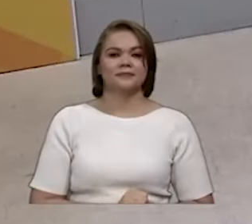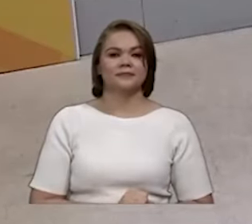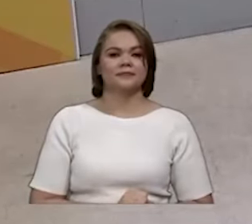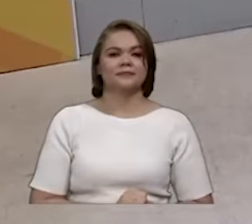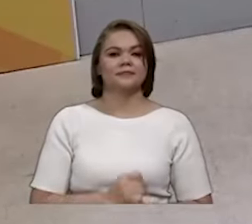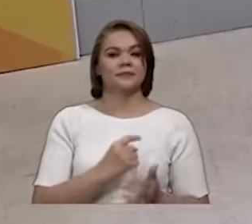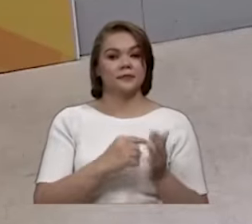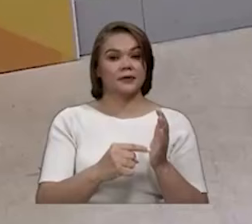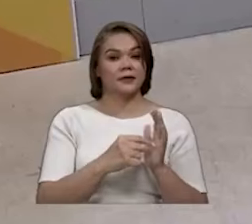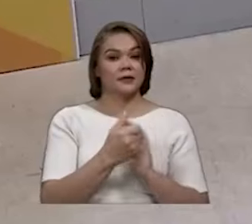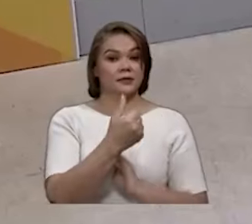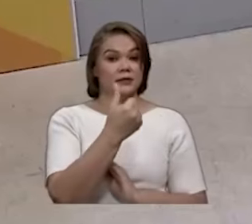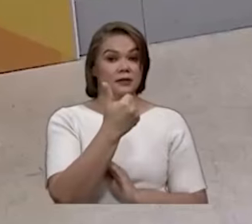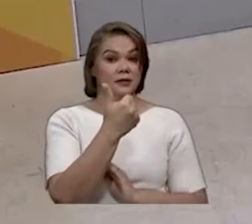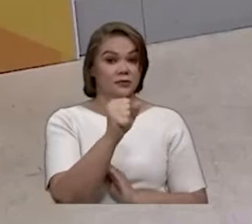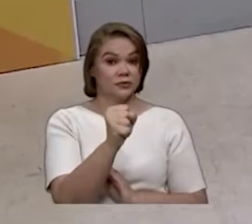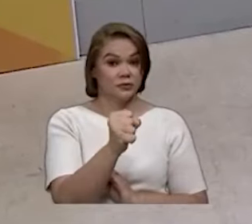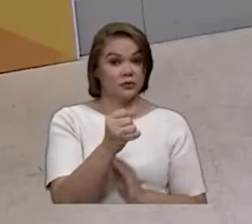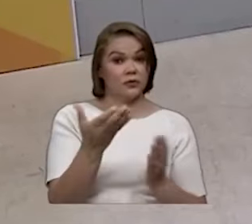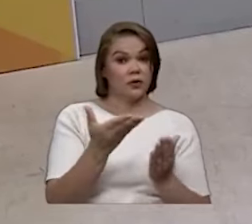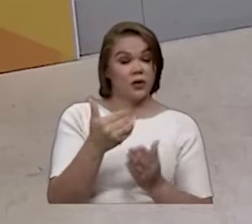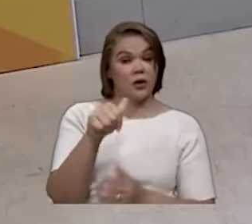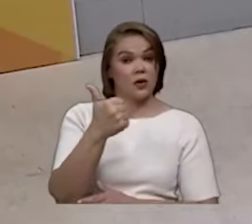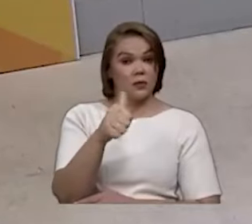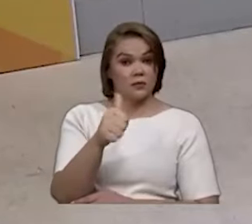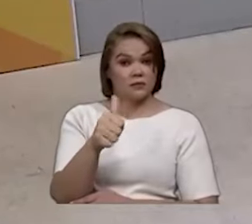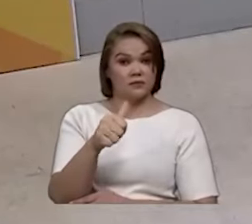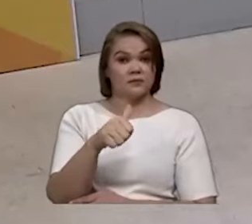Marque 18, marque 11, 11.